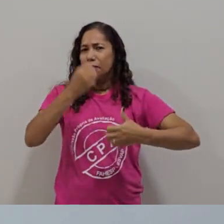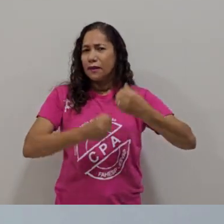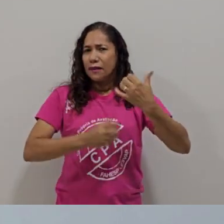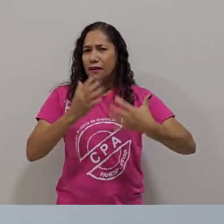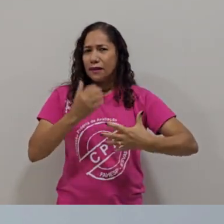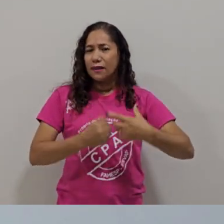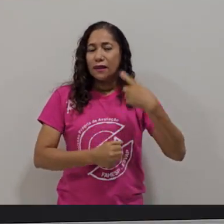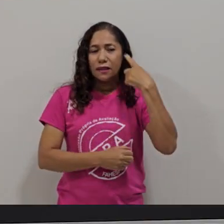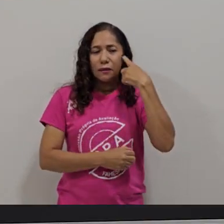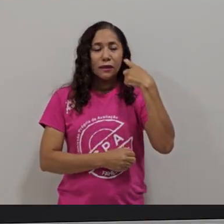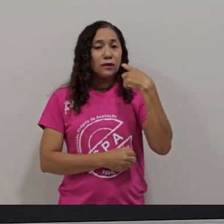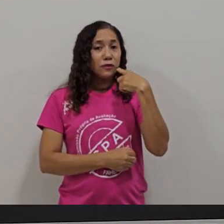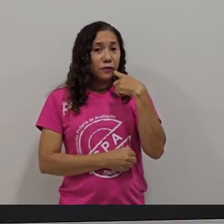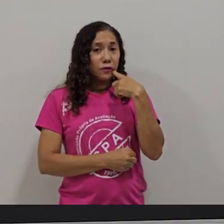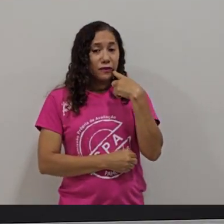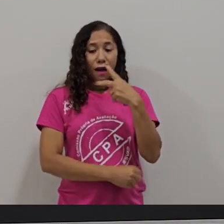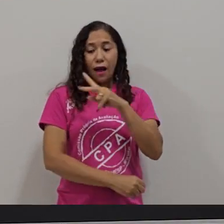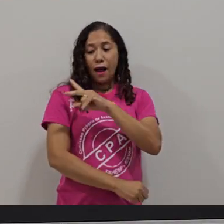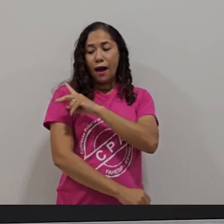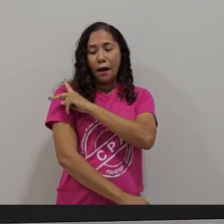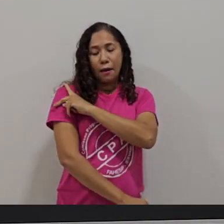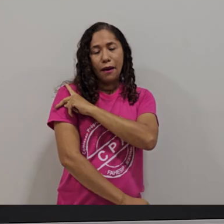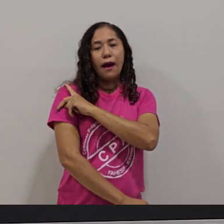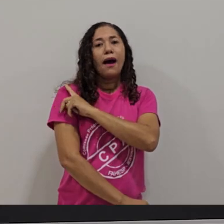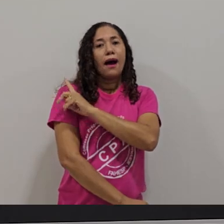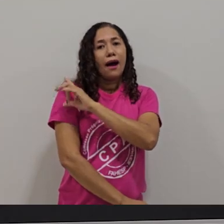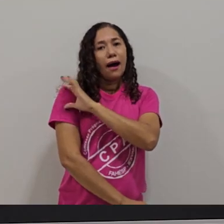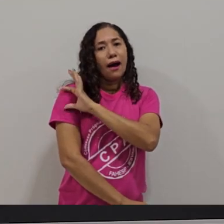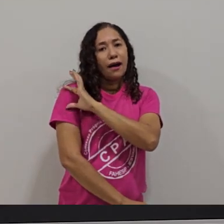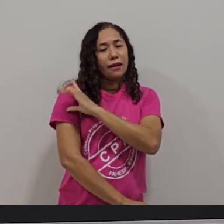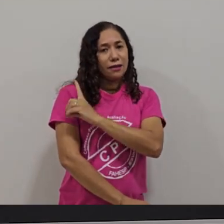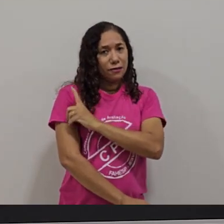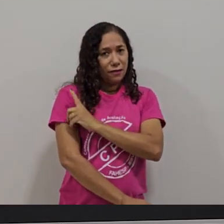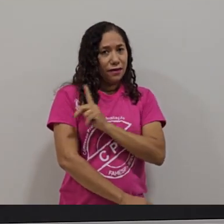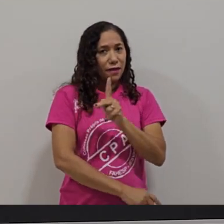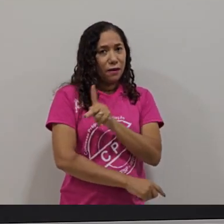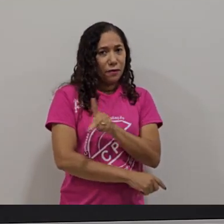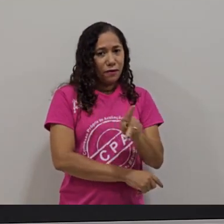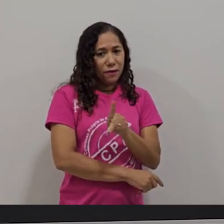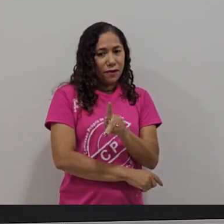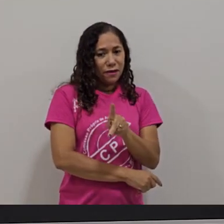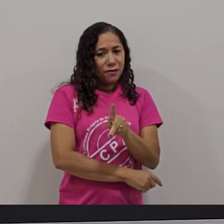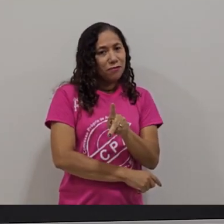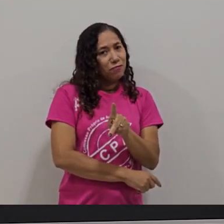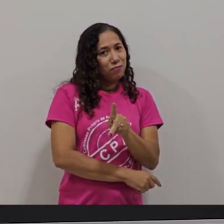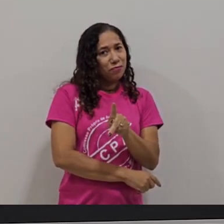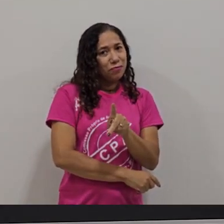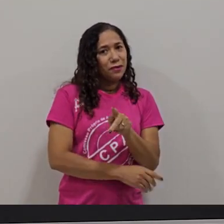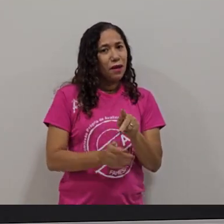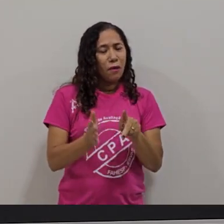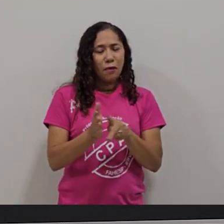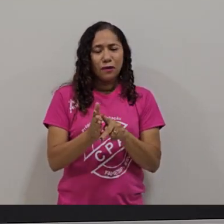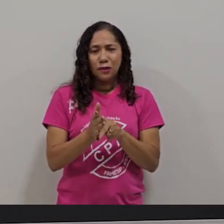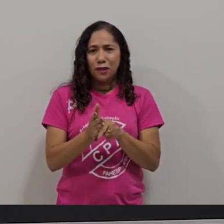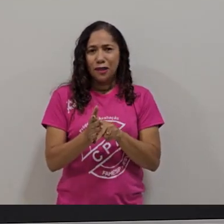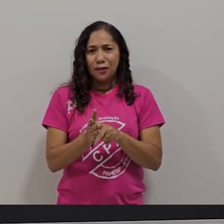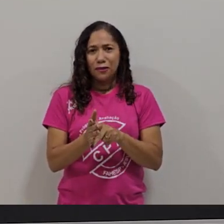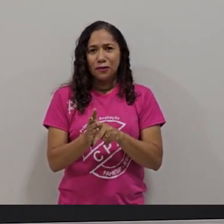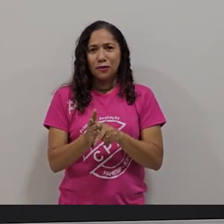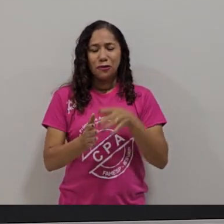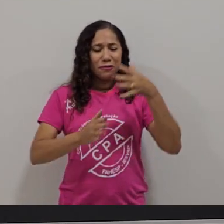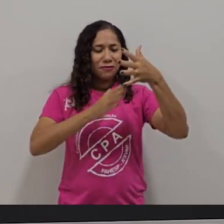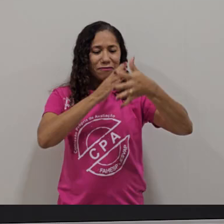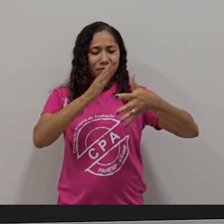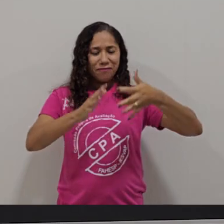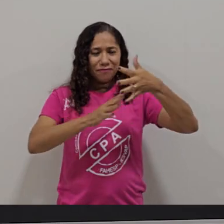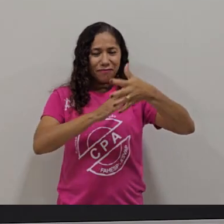ideia? O professor? A professora desse projeto integrador, que para nós é o último projeto integrador, que é o do 8º período,